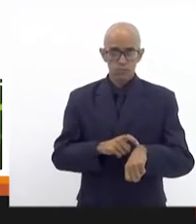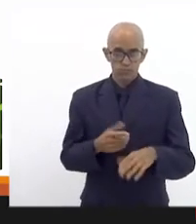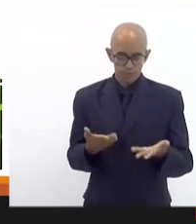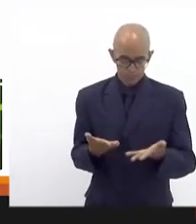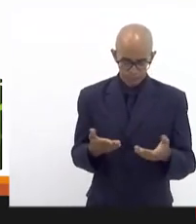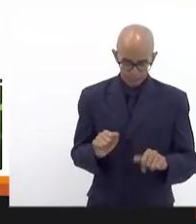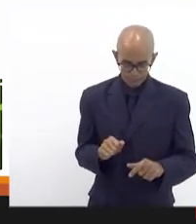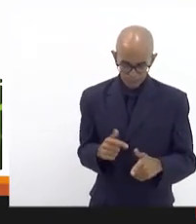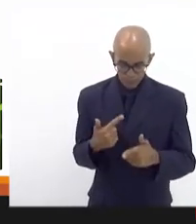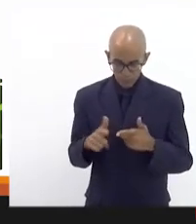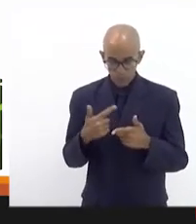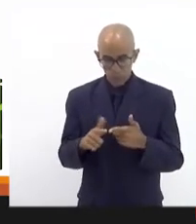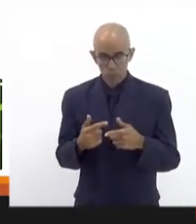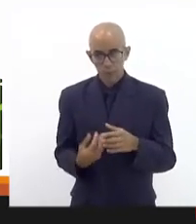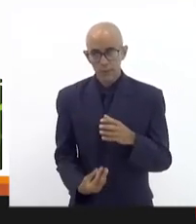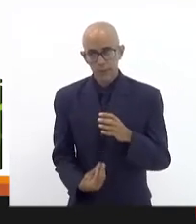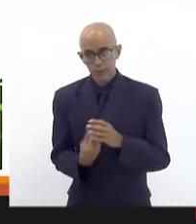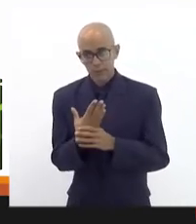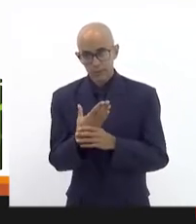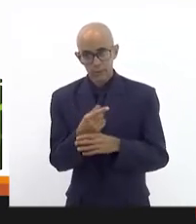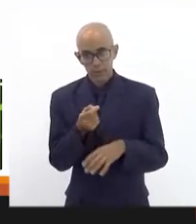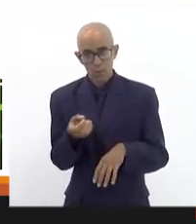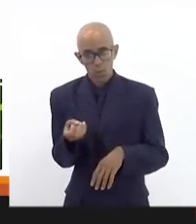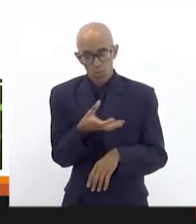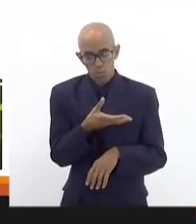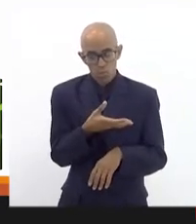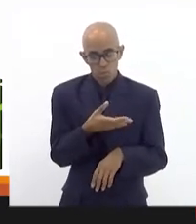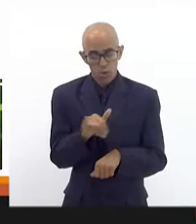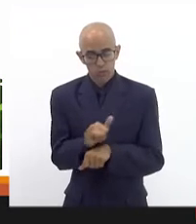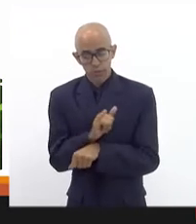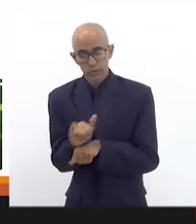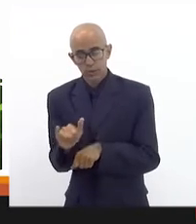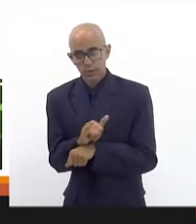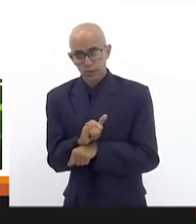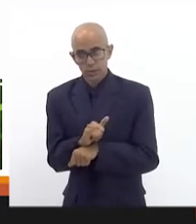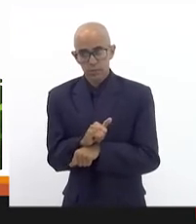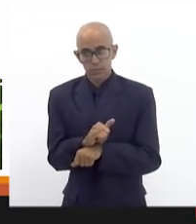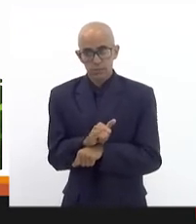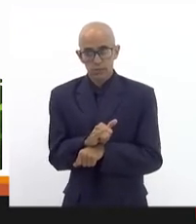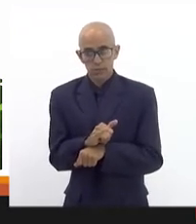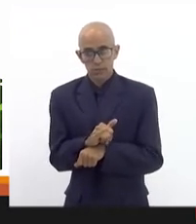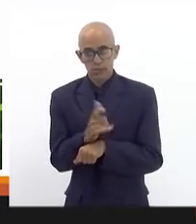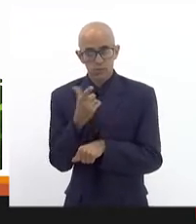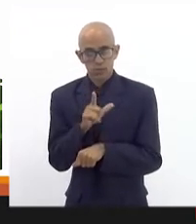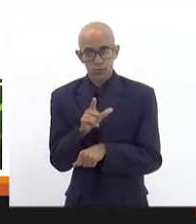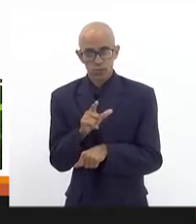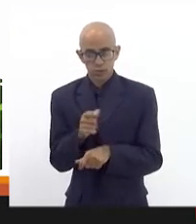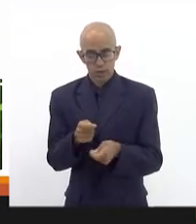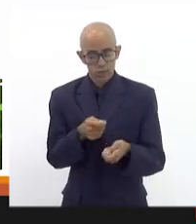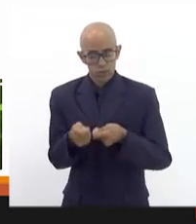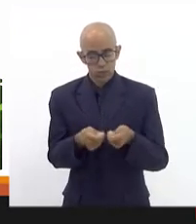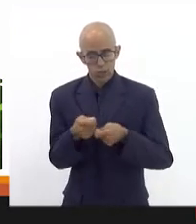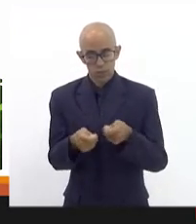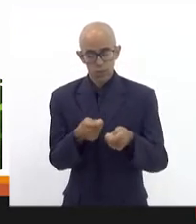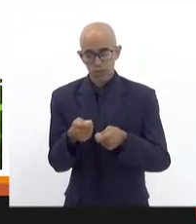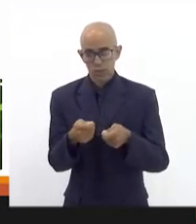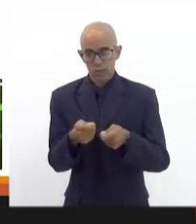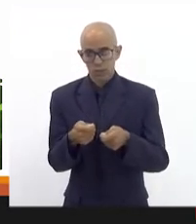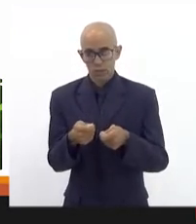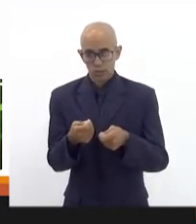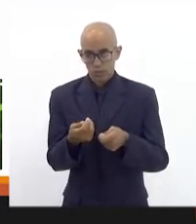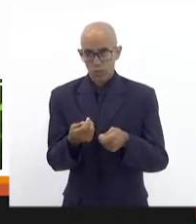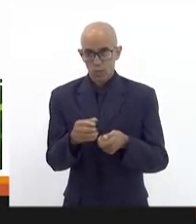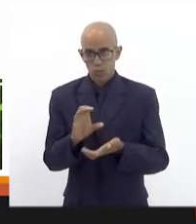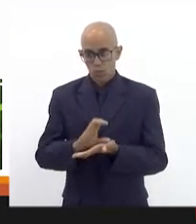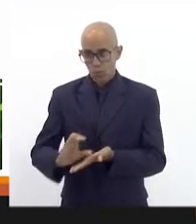já cria um novo fato e uma nova possibilidade para a gestão dos recursos do